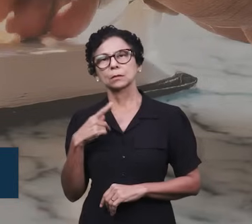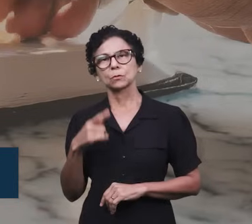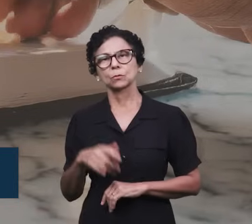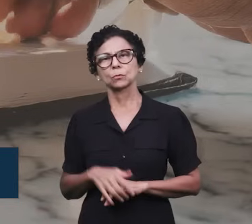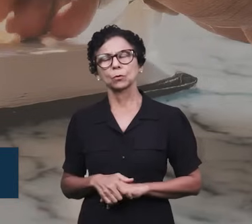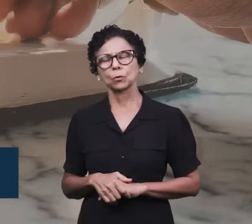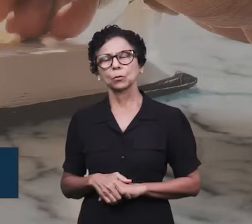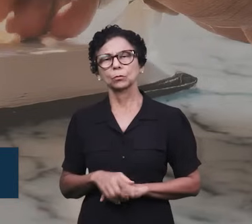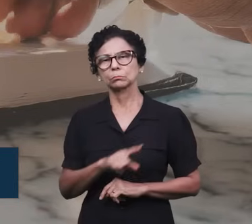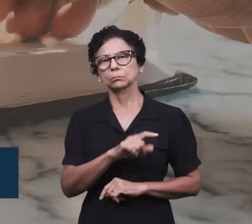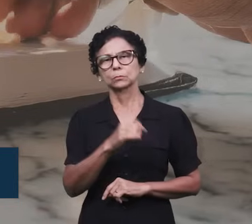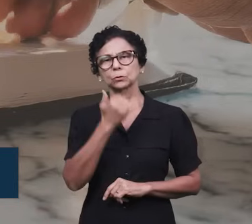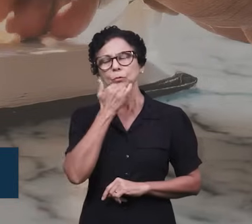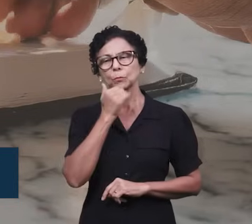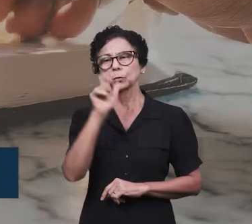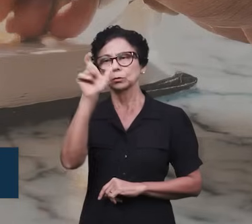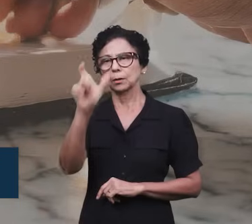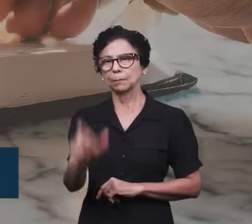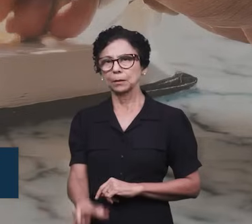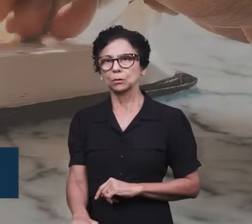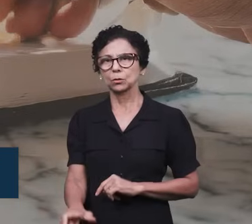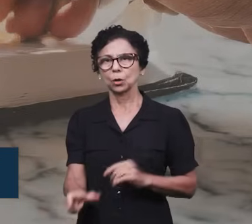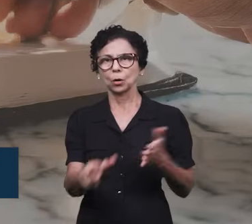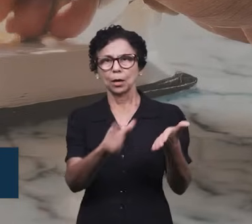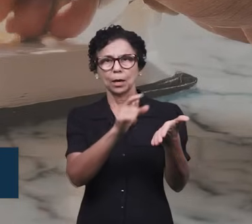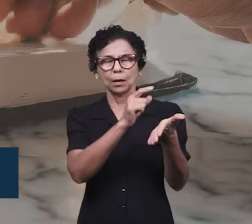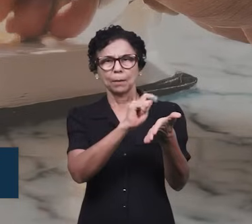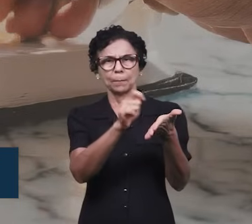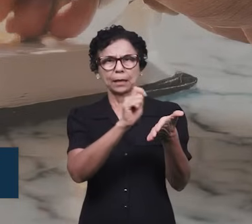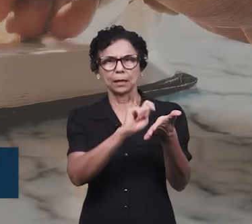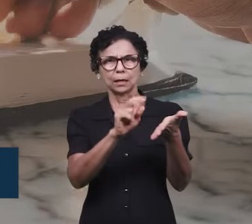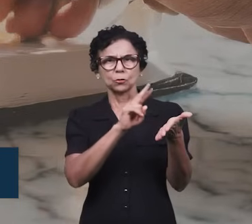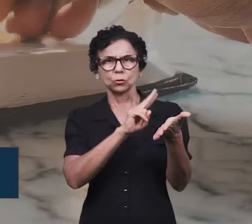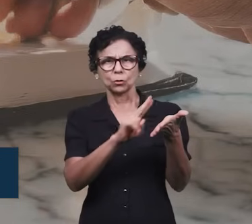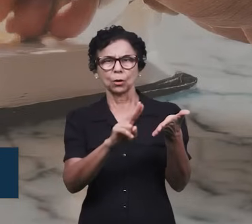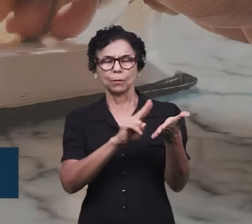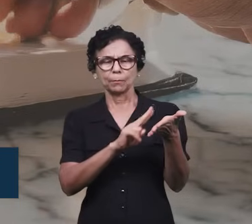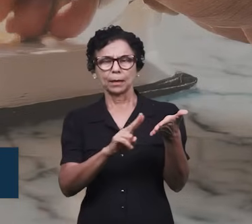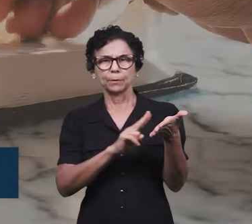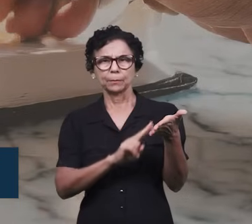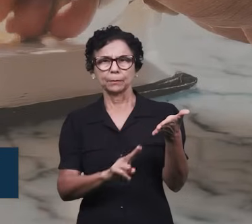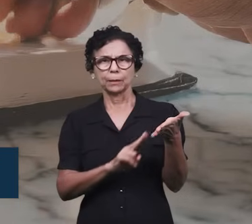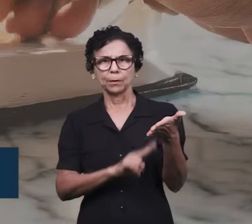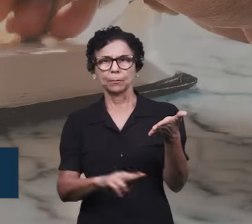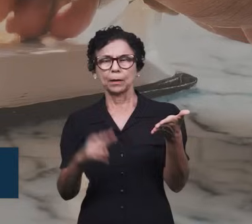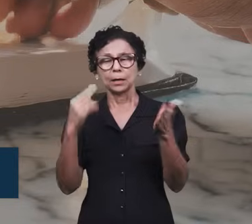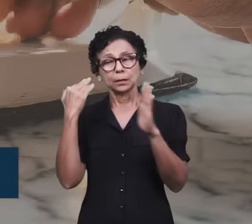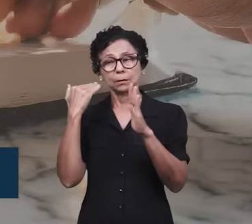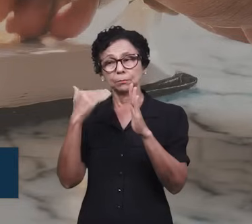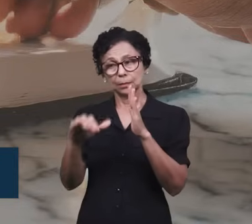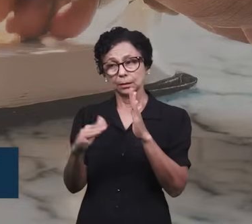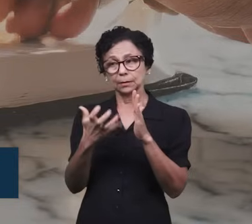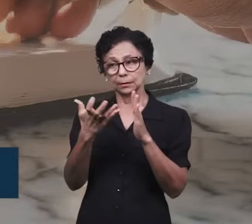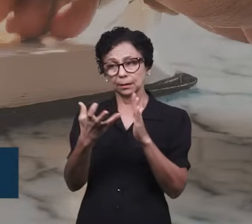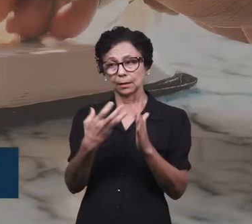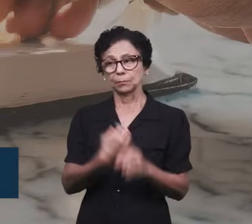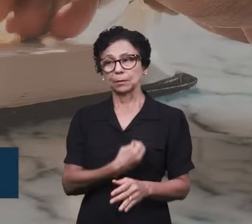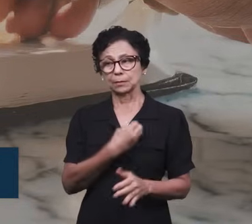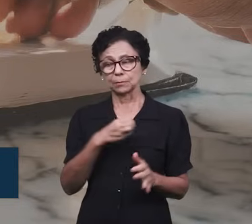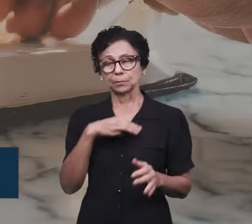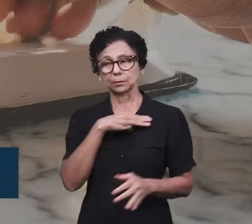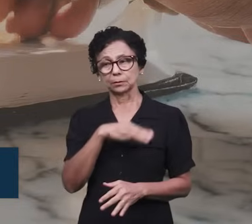suas observações a respeito do irmão, da integração do irmão, da participação do irmão na igreja, se ele é